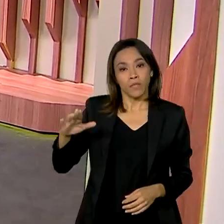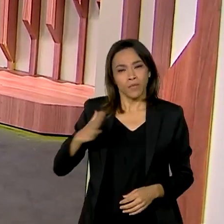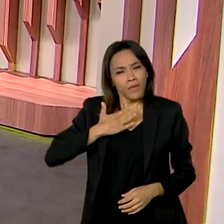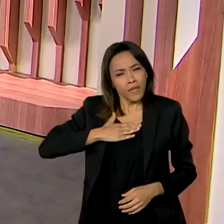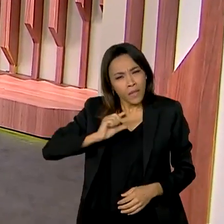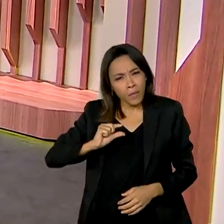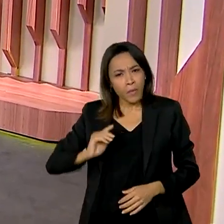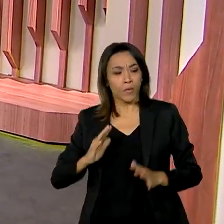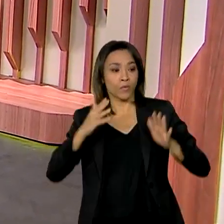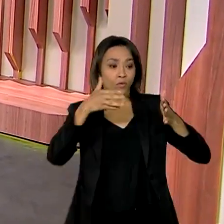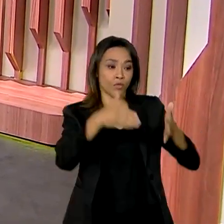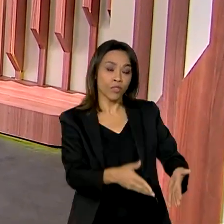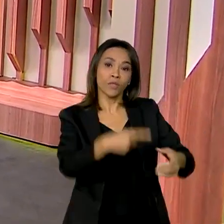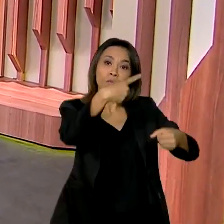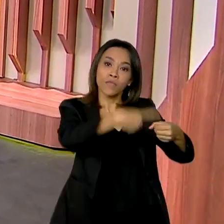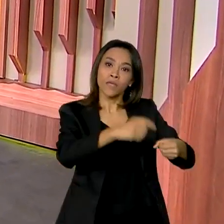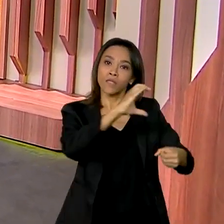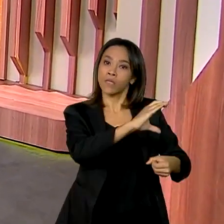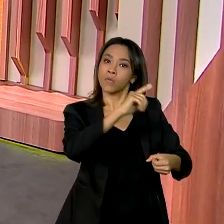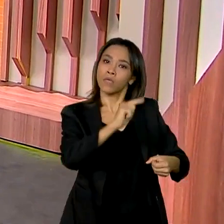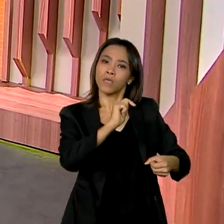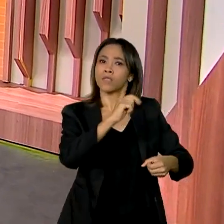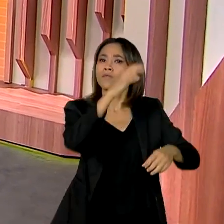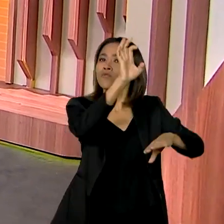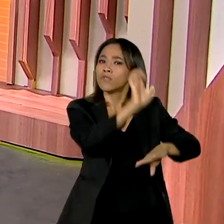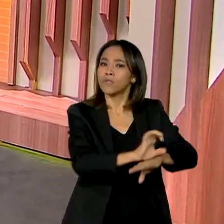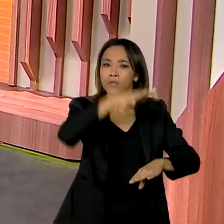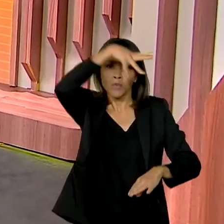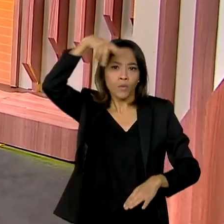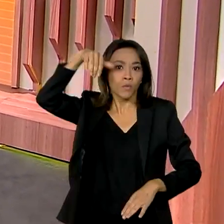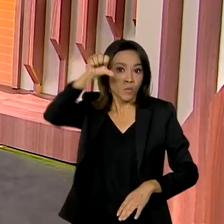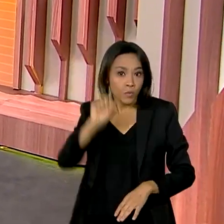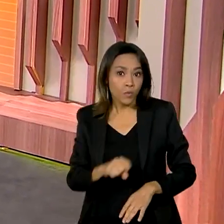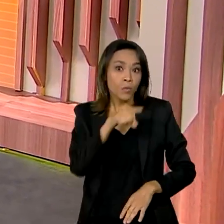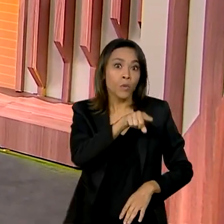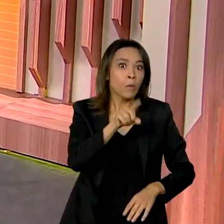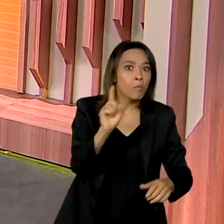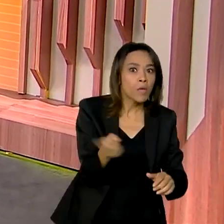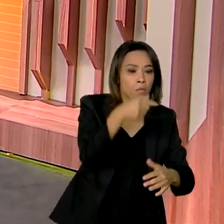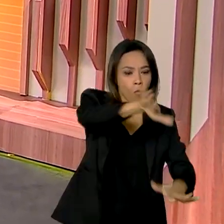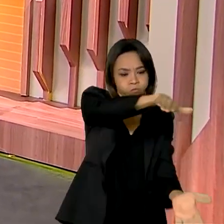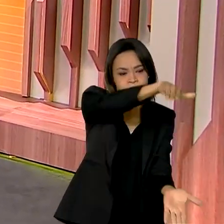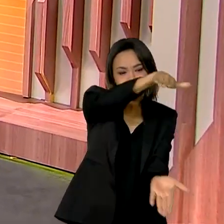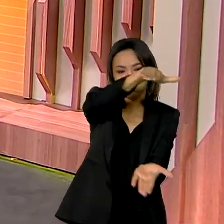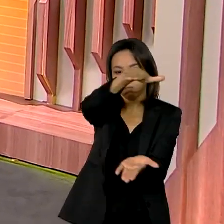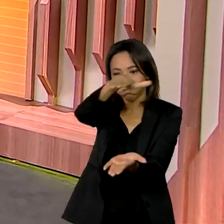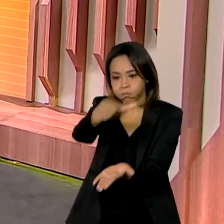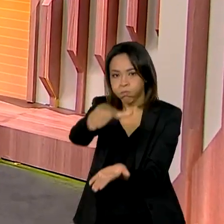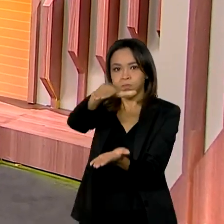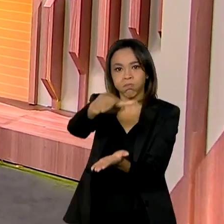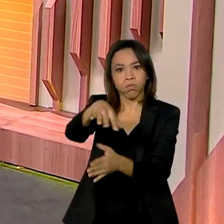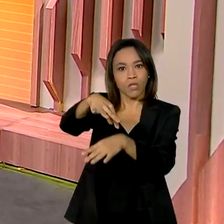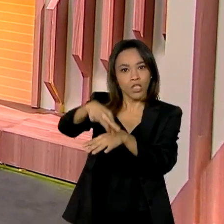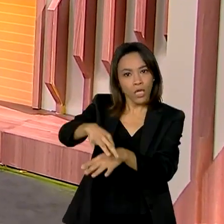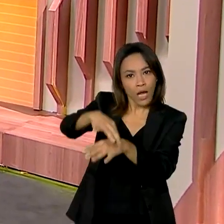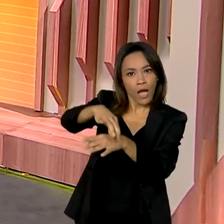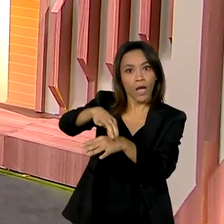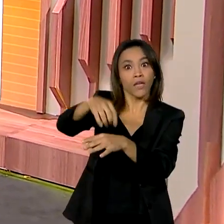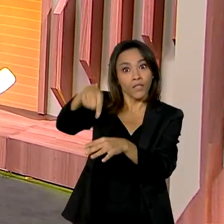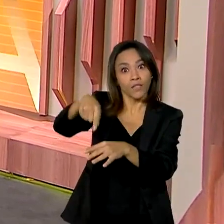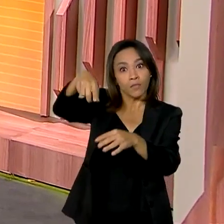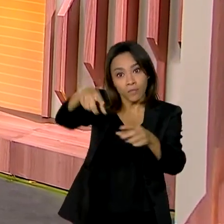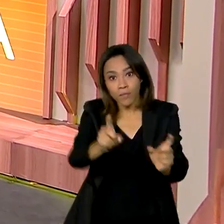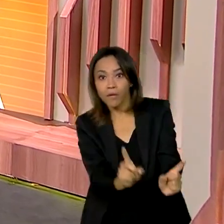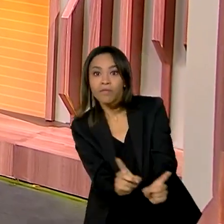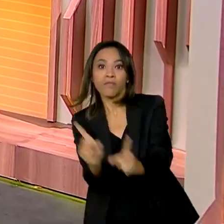pouco a Campo Grande, no Mato Grosso do Sul, onde acompanha o envio do primeiro lote de carnes por uma nova empresa